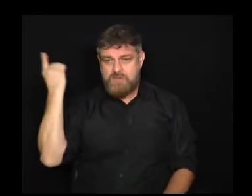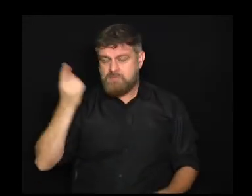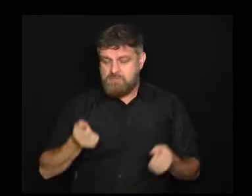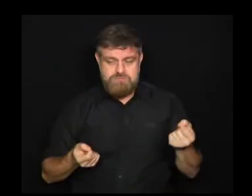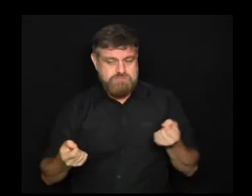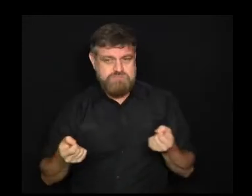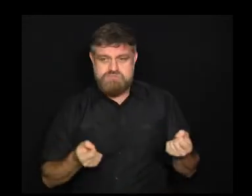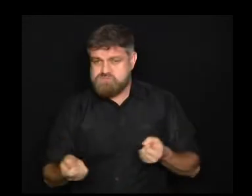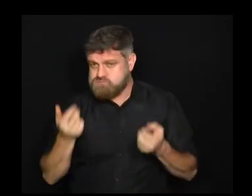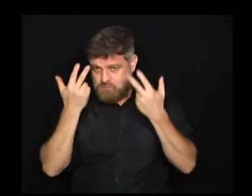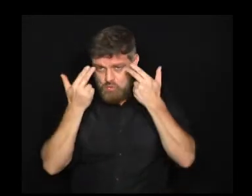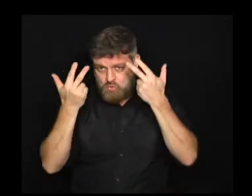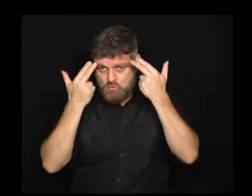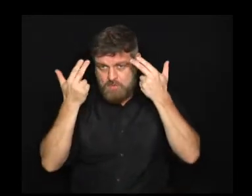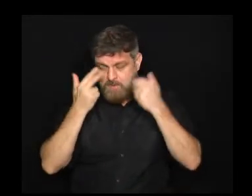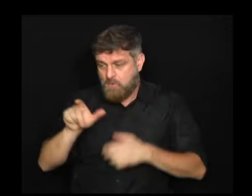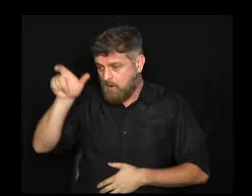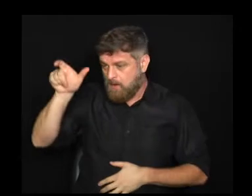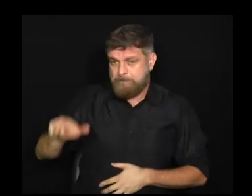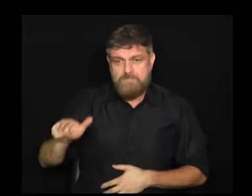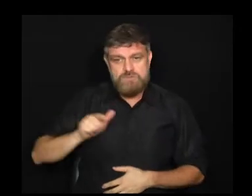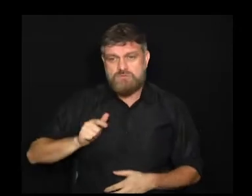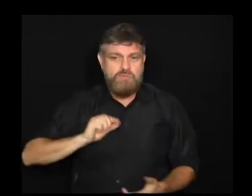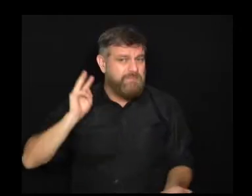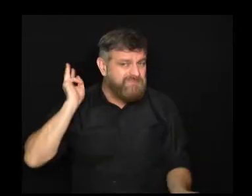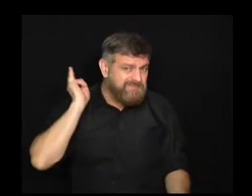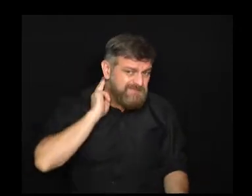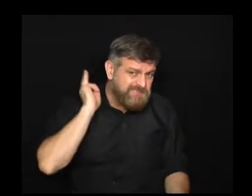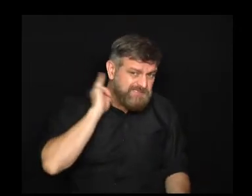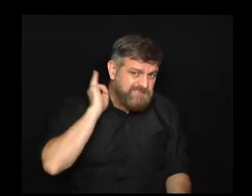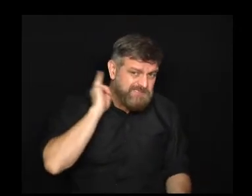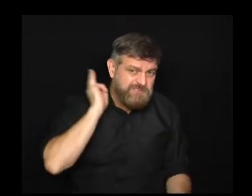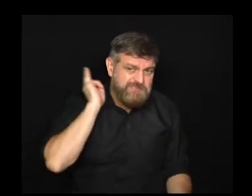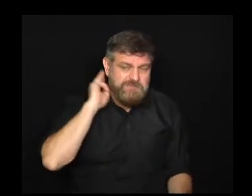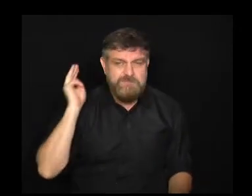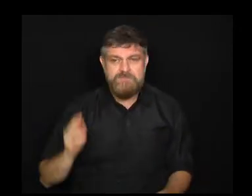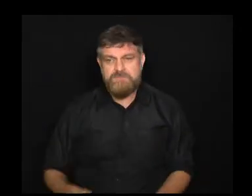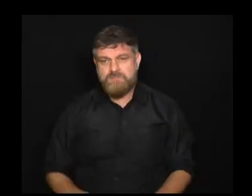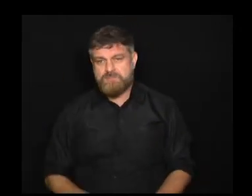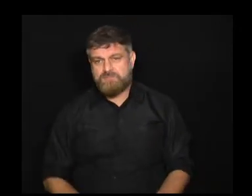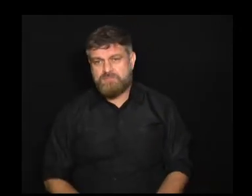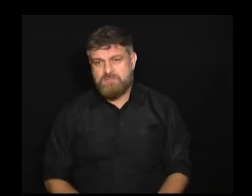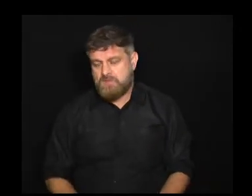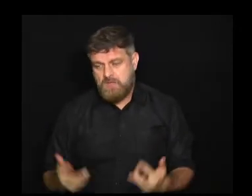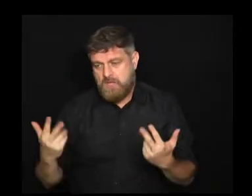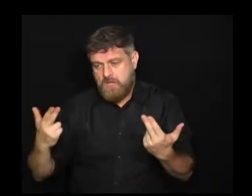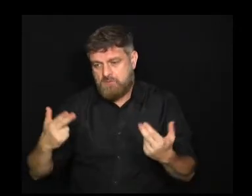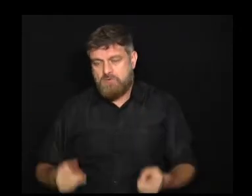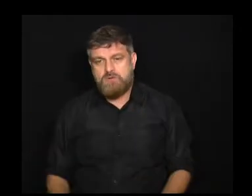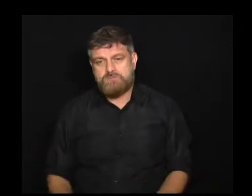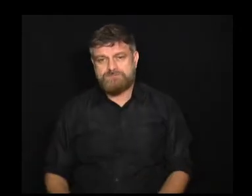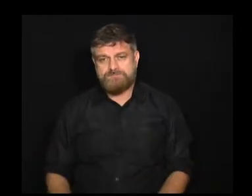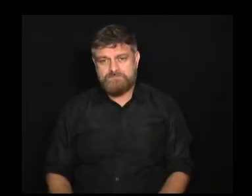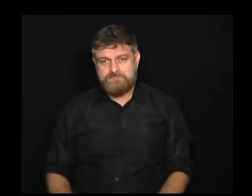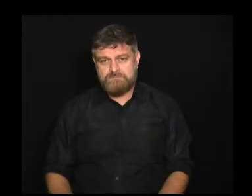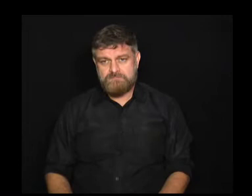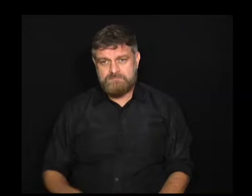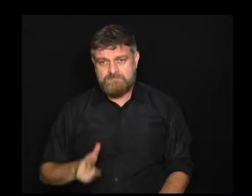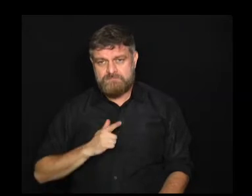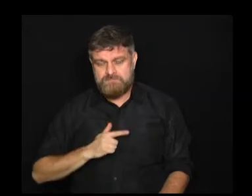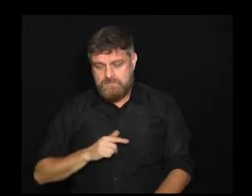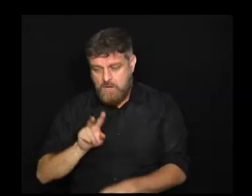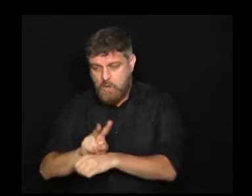como se transportaria um paciente com meningite, que é uma coisa de rotina, né? E na atenção